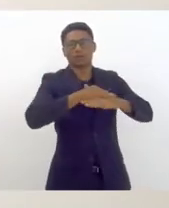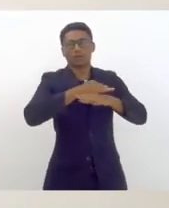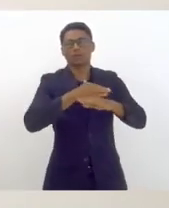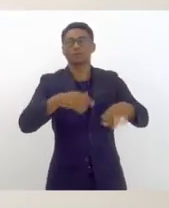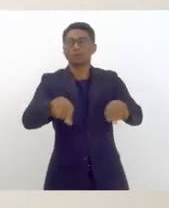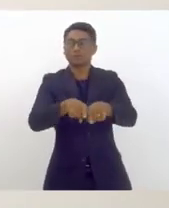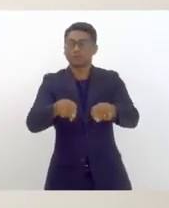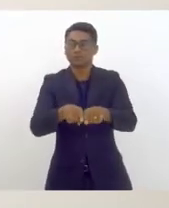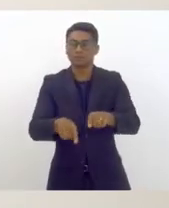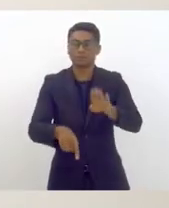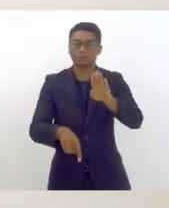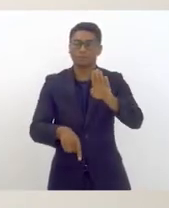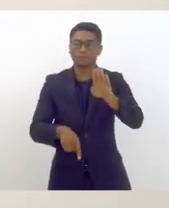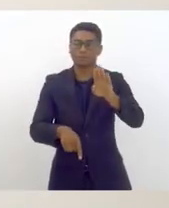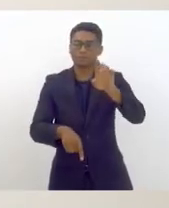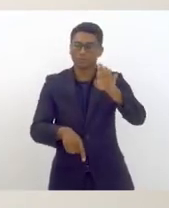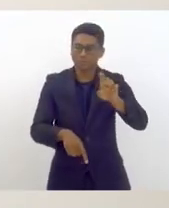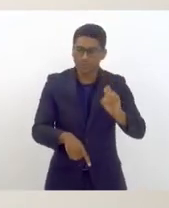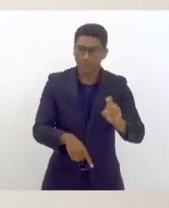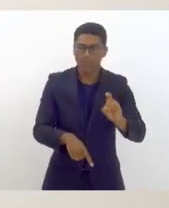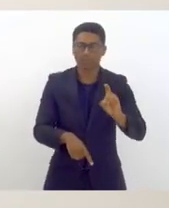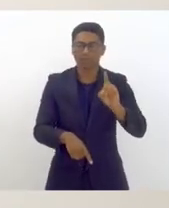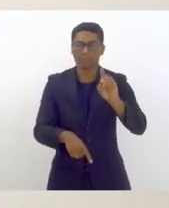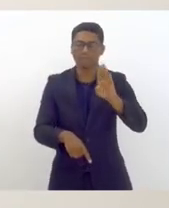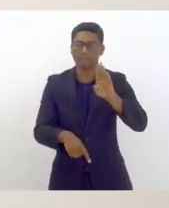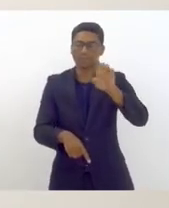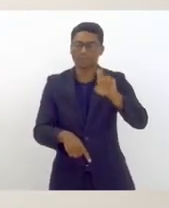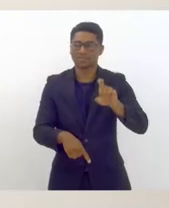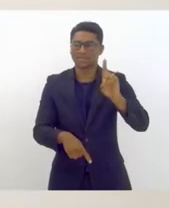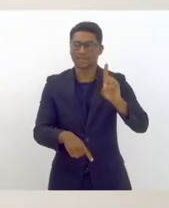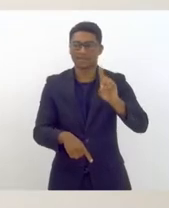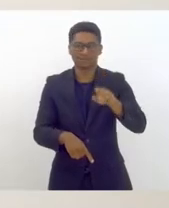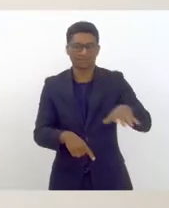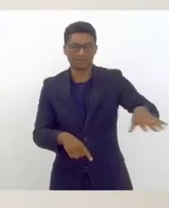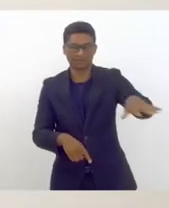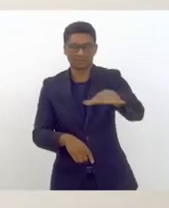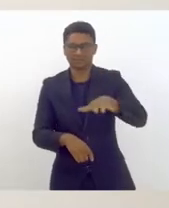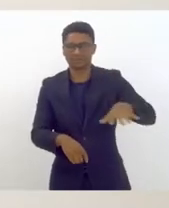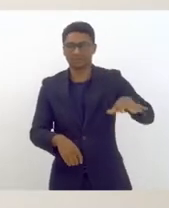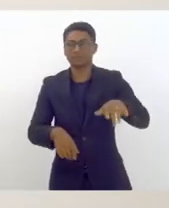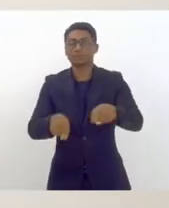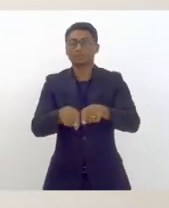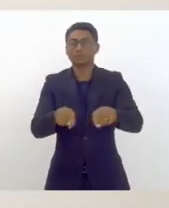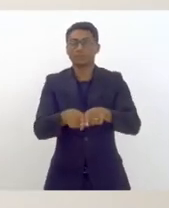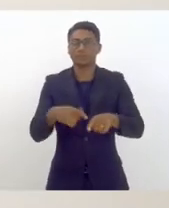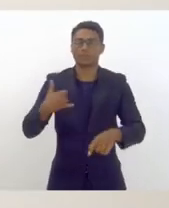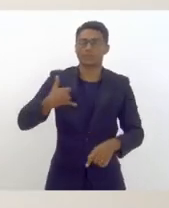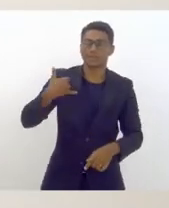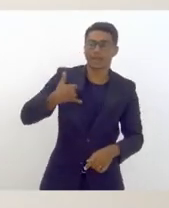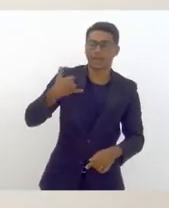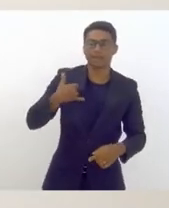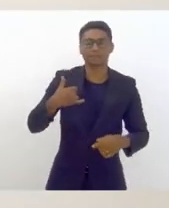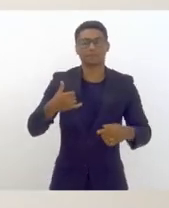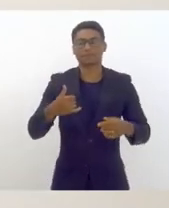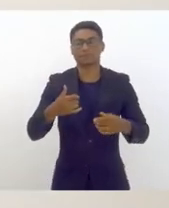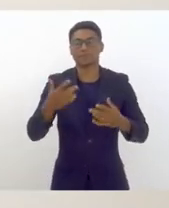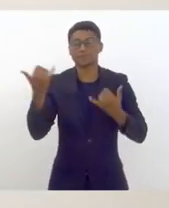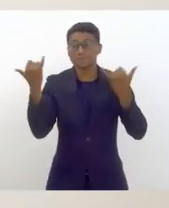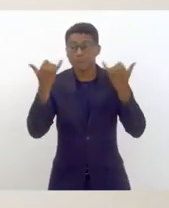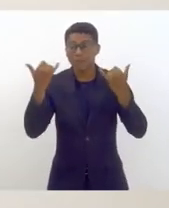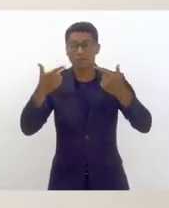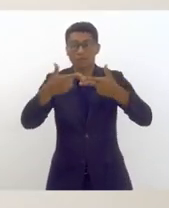Baixada Fluminense. Temos a predominância também por idade, enfim, tem um conjunto de dados que quem